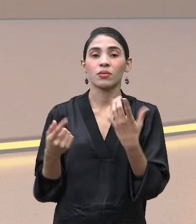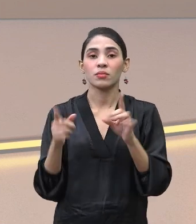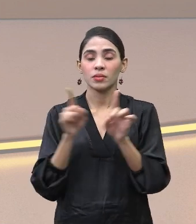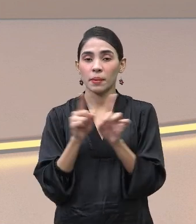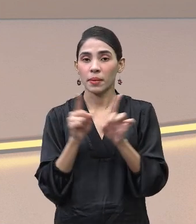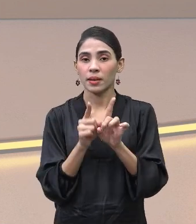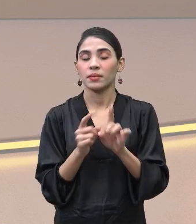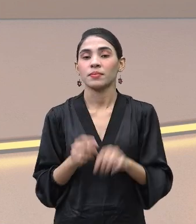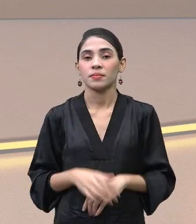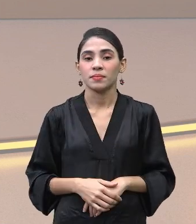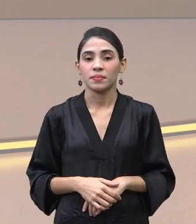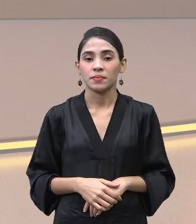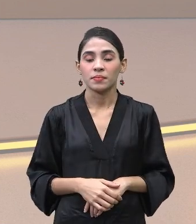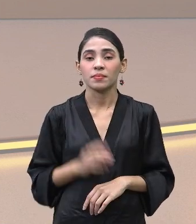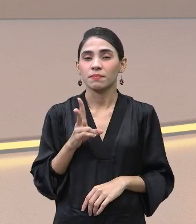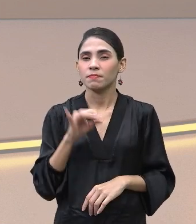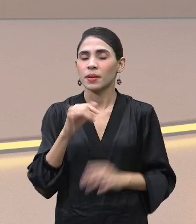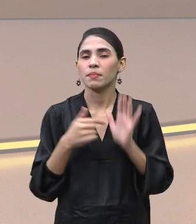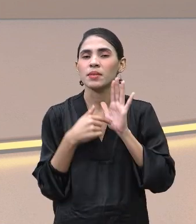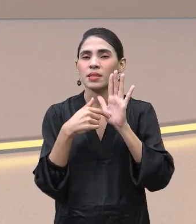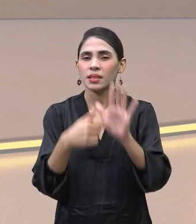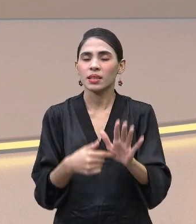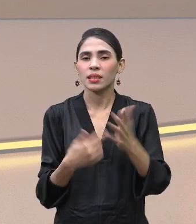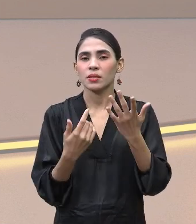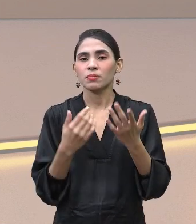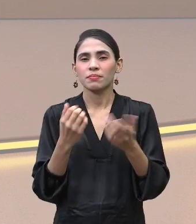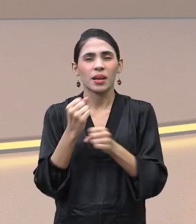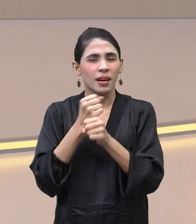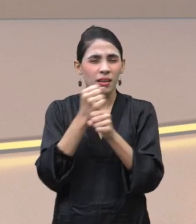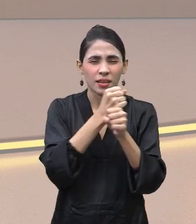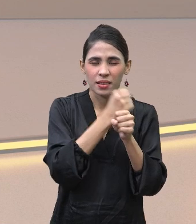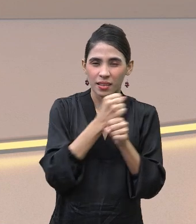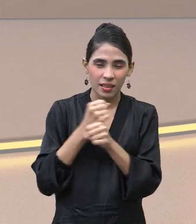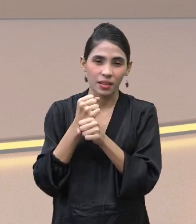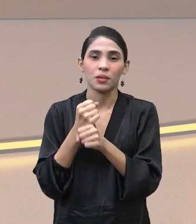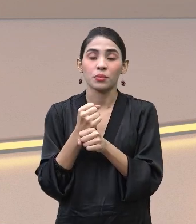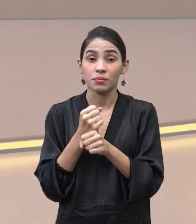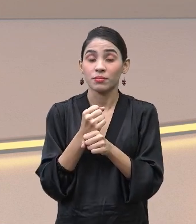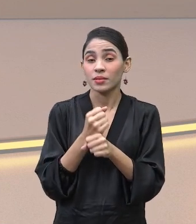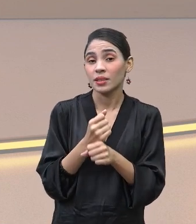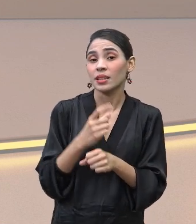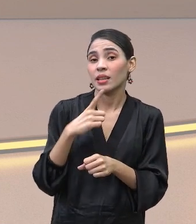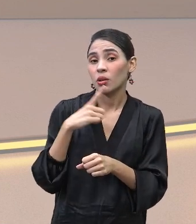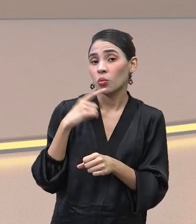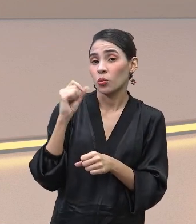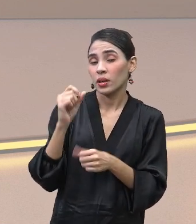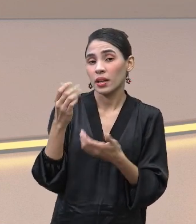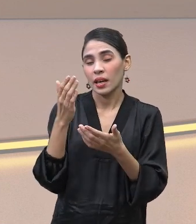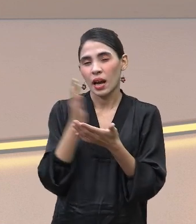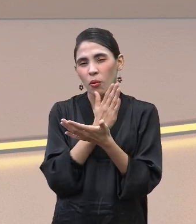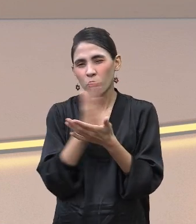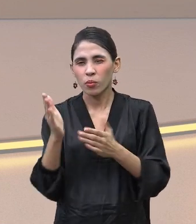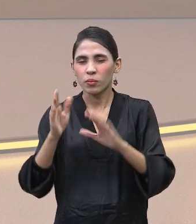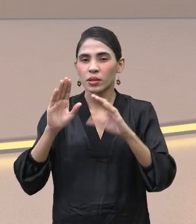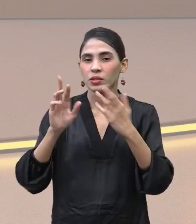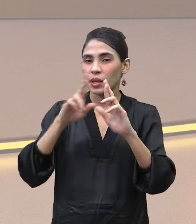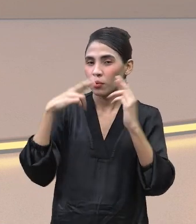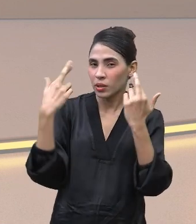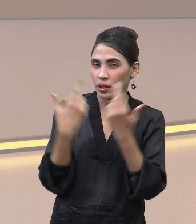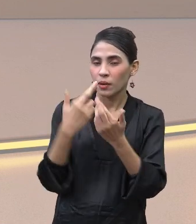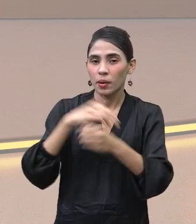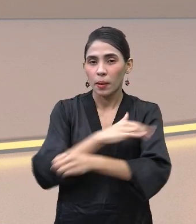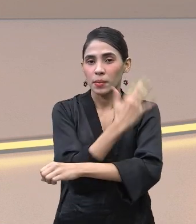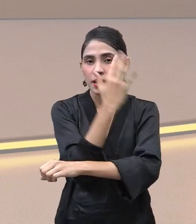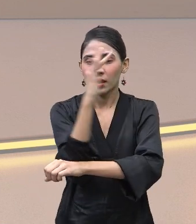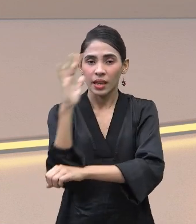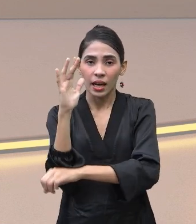aí, elas vêm acontecendo nas últimas décadas com a realização de algumas conferências ambientais, de